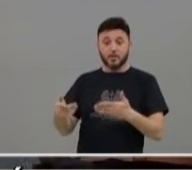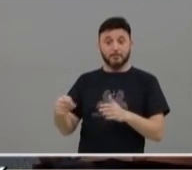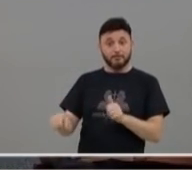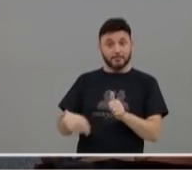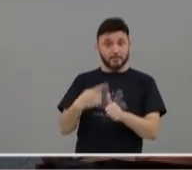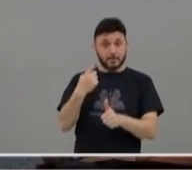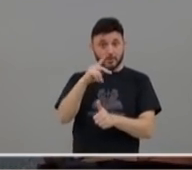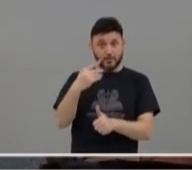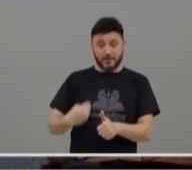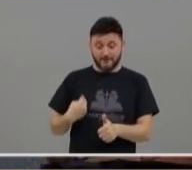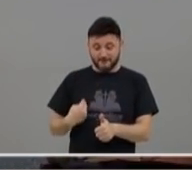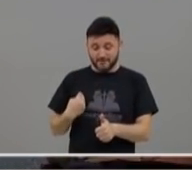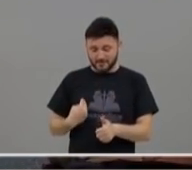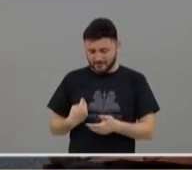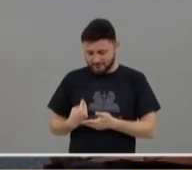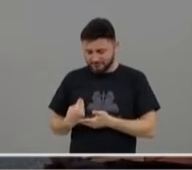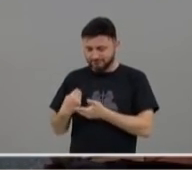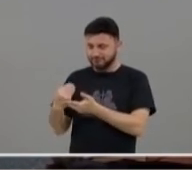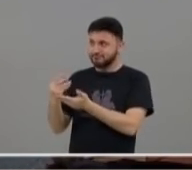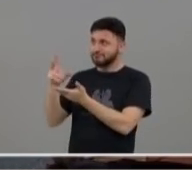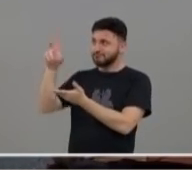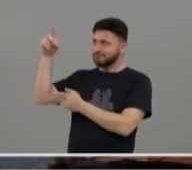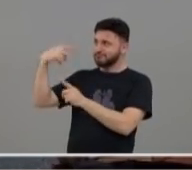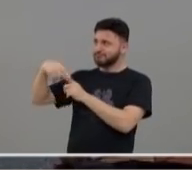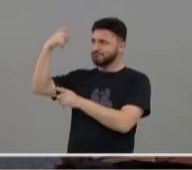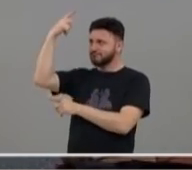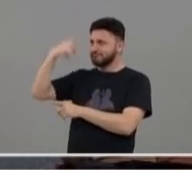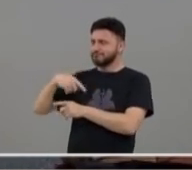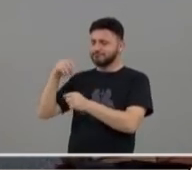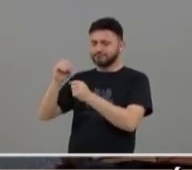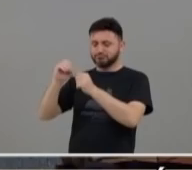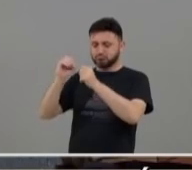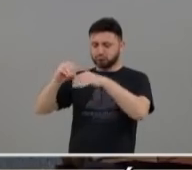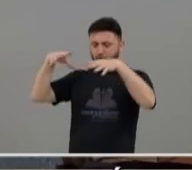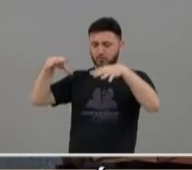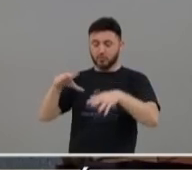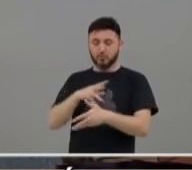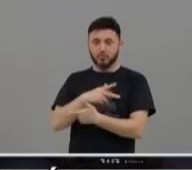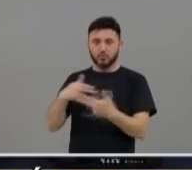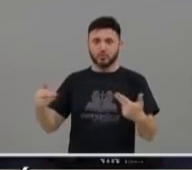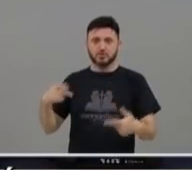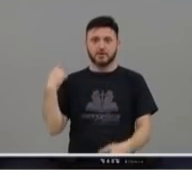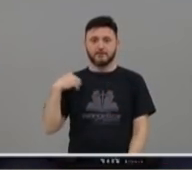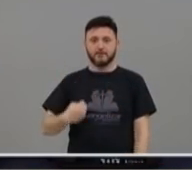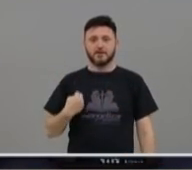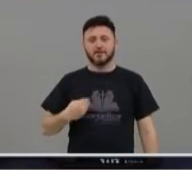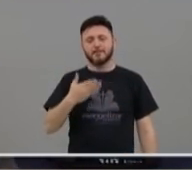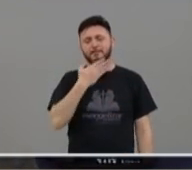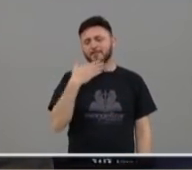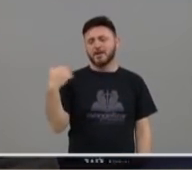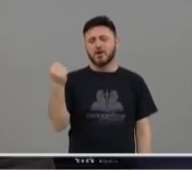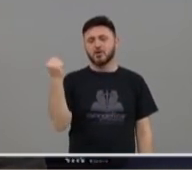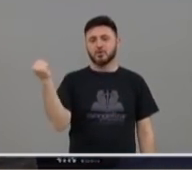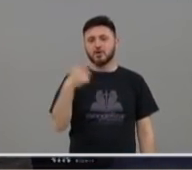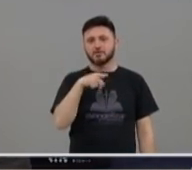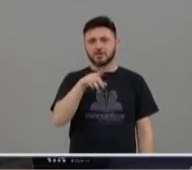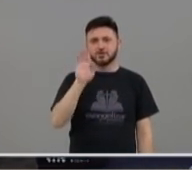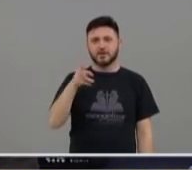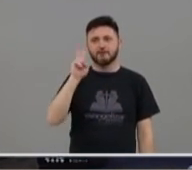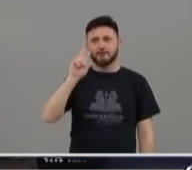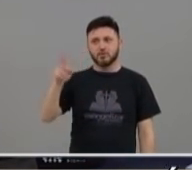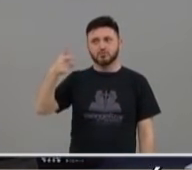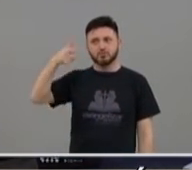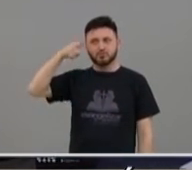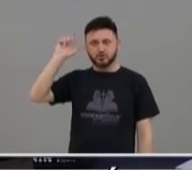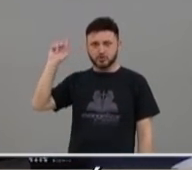sua vida diante de Deus, para que Ele possa realizar os sinais maiores do que você já viu algum dia. É